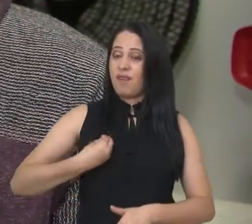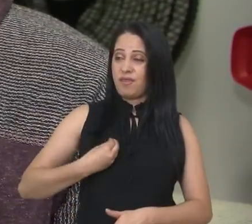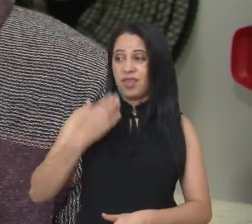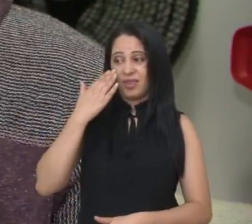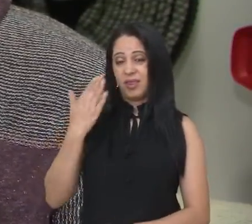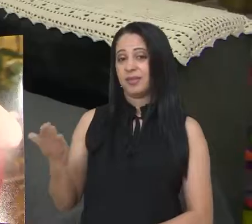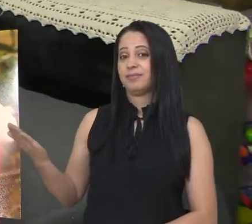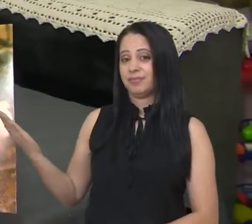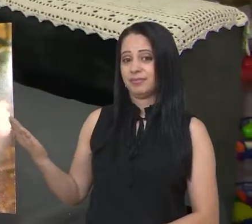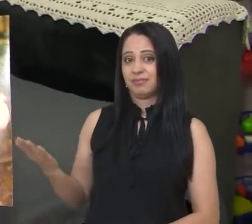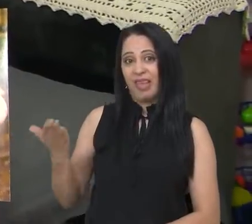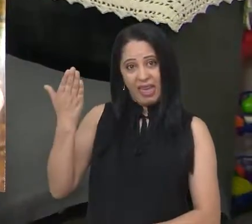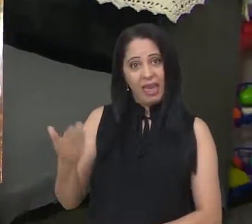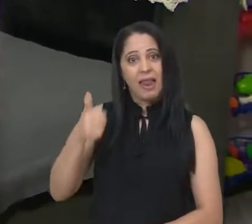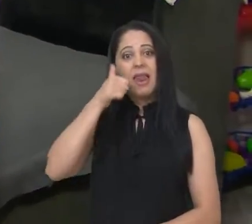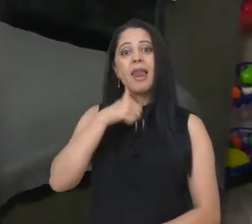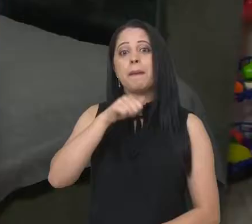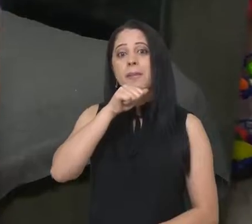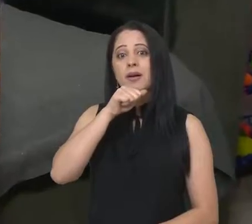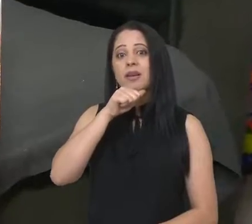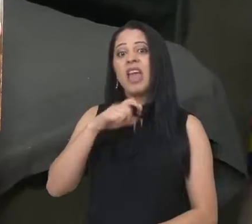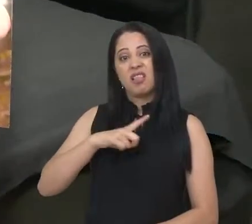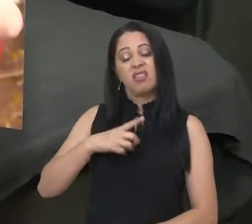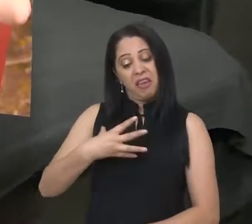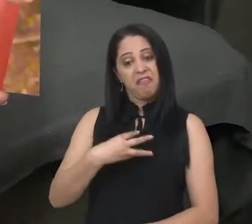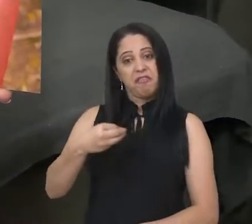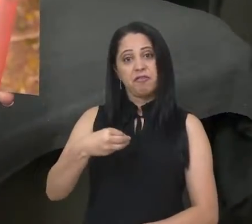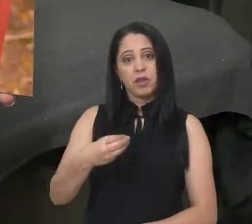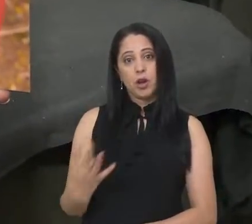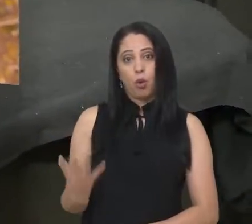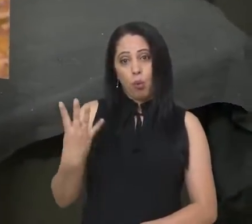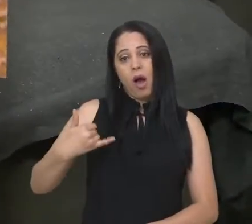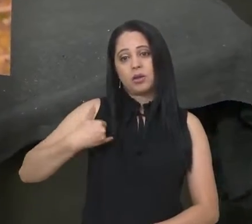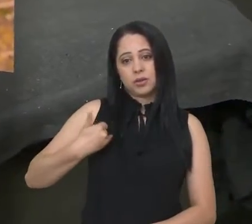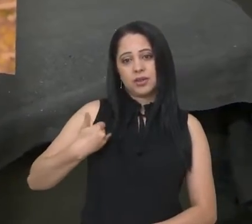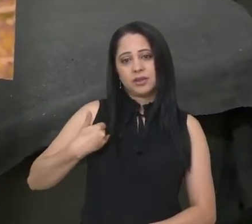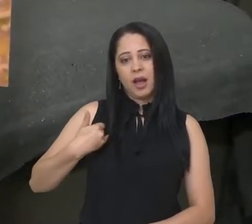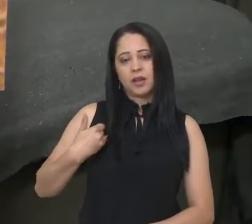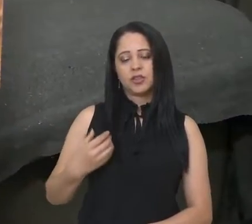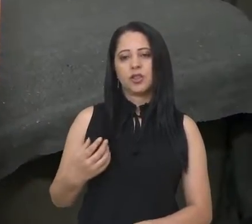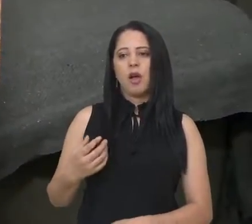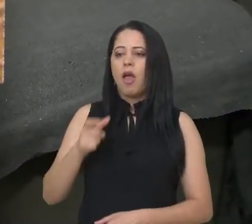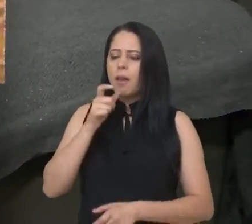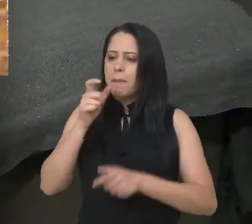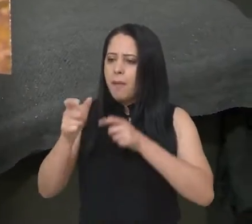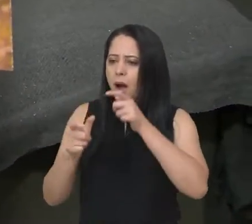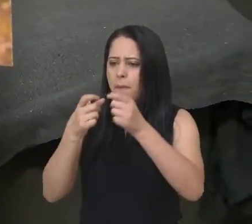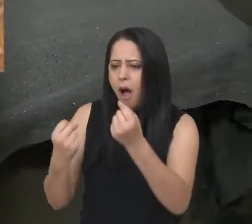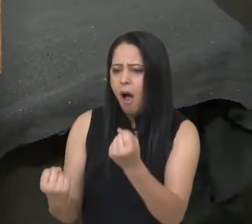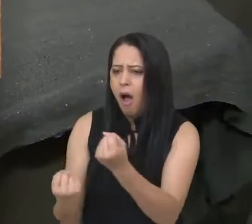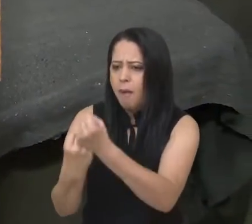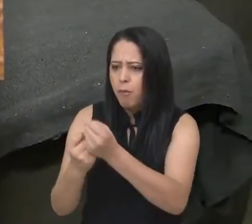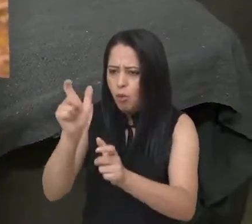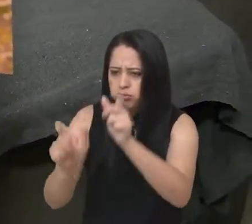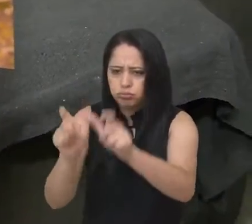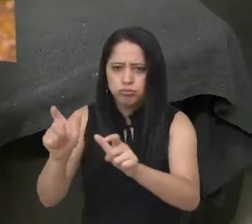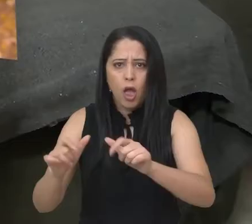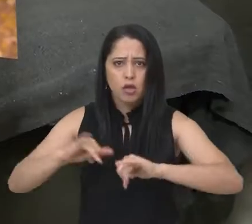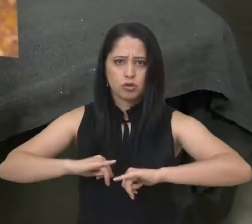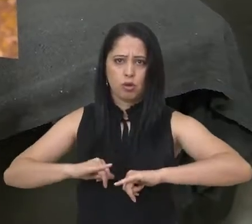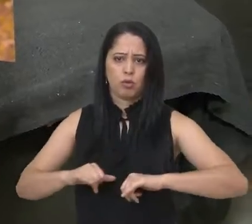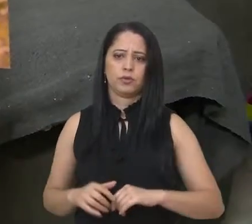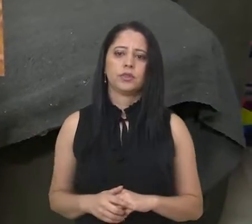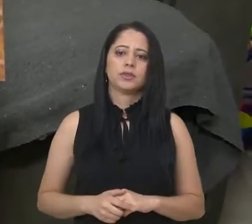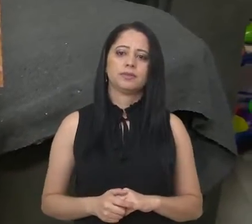da Viviane. Hoje, mãe de uma menina de 4 anos, ela incentiva e oferece palavras de apoio a pessoas